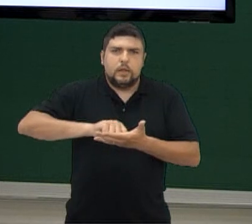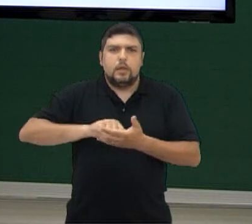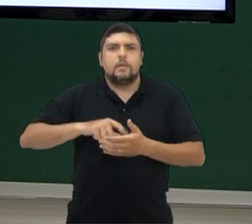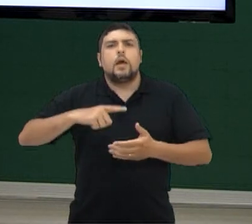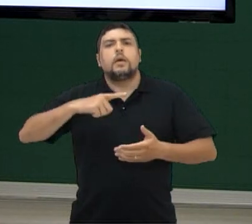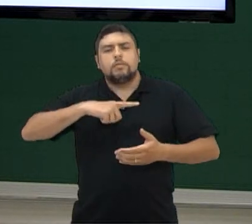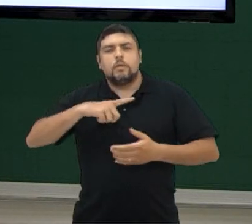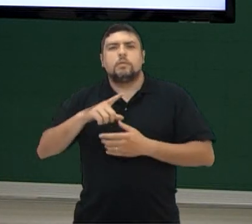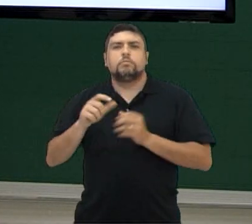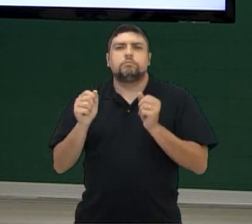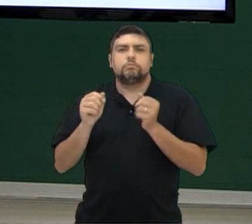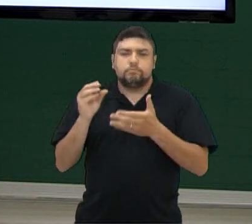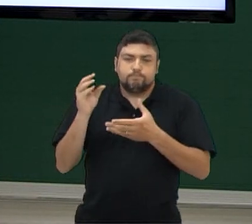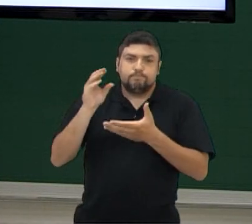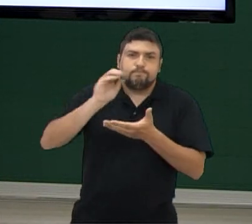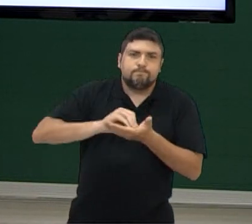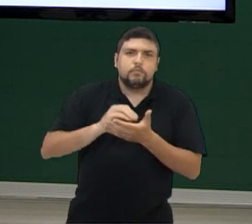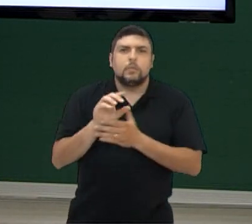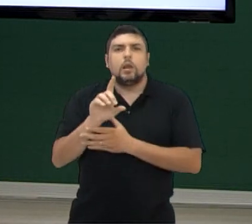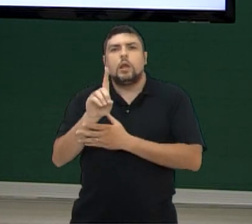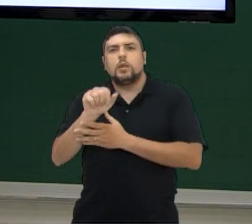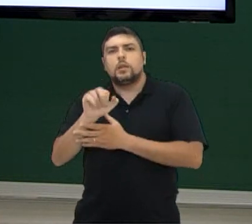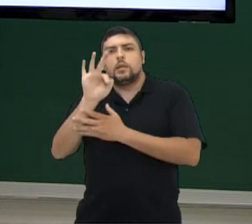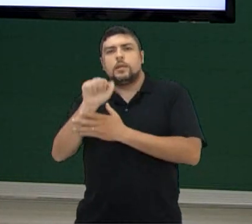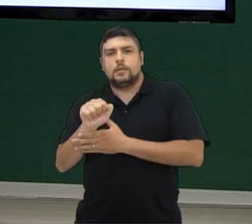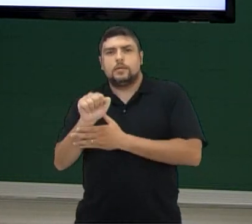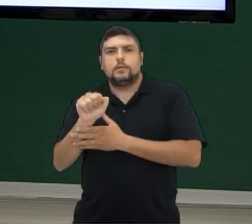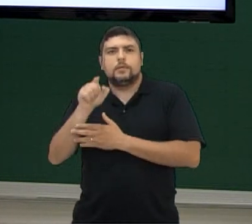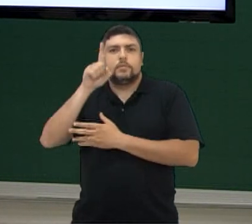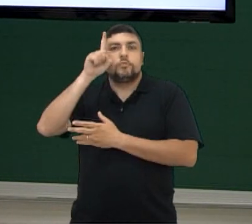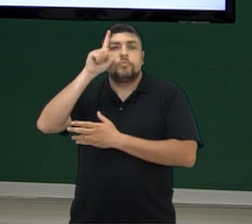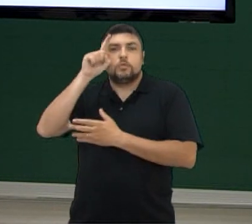ali a data de nascimento, né, daquela pessoa